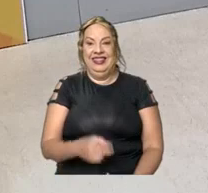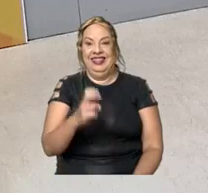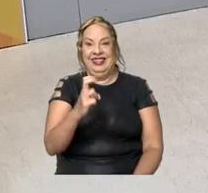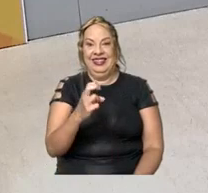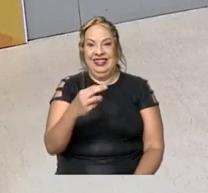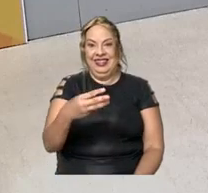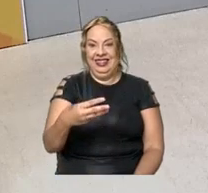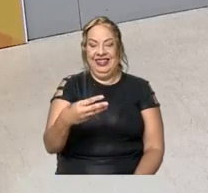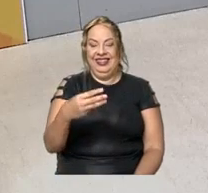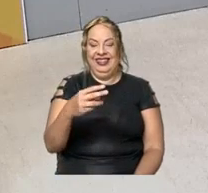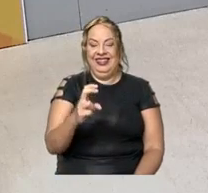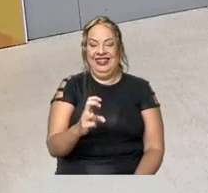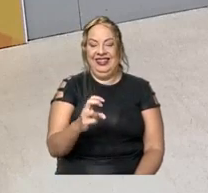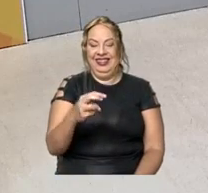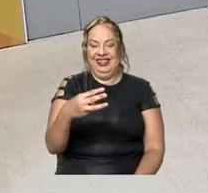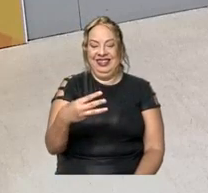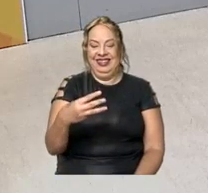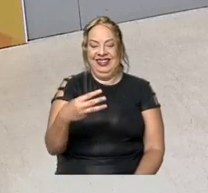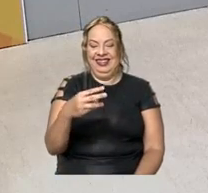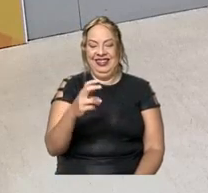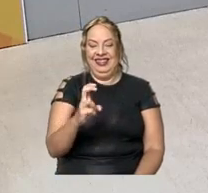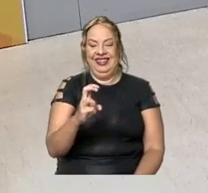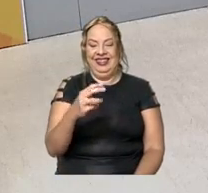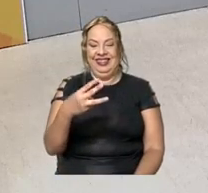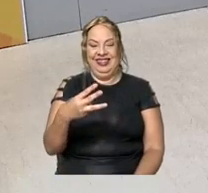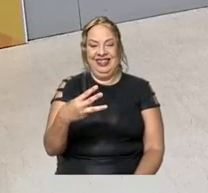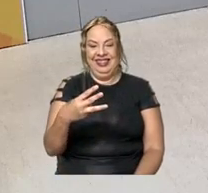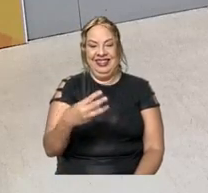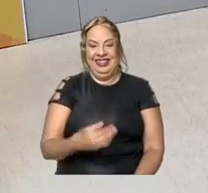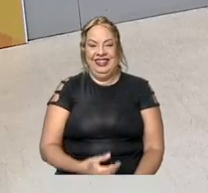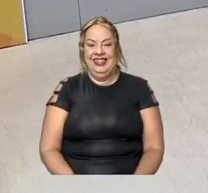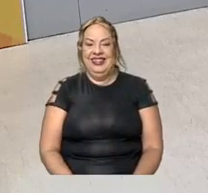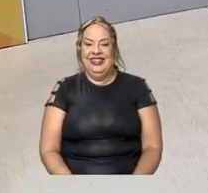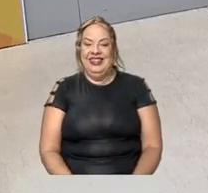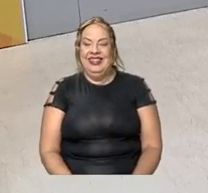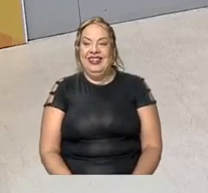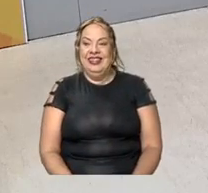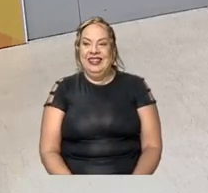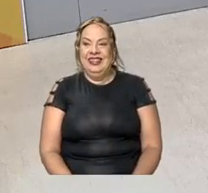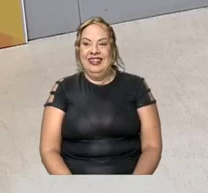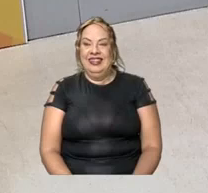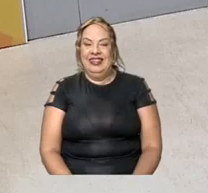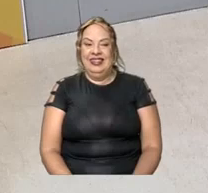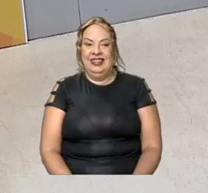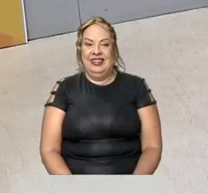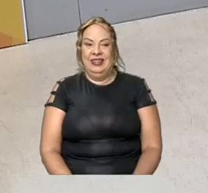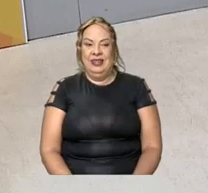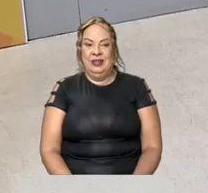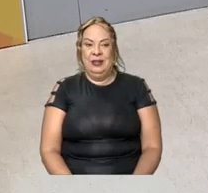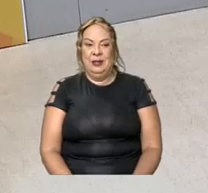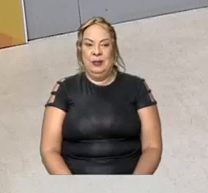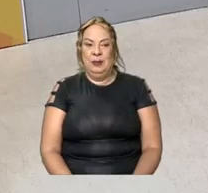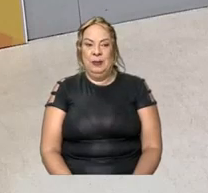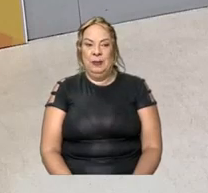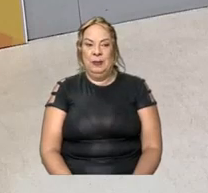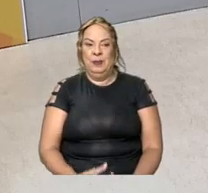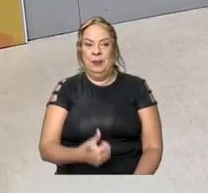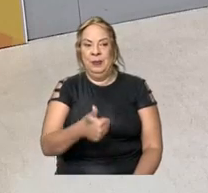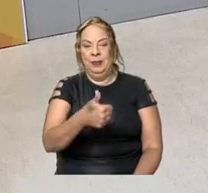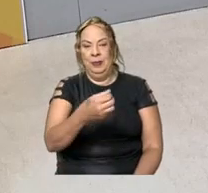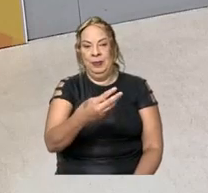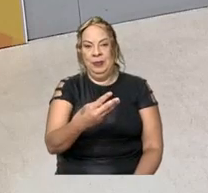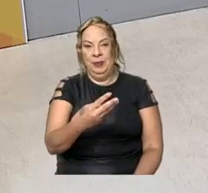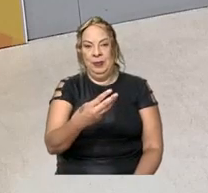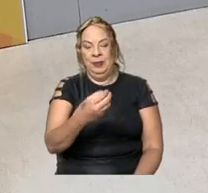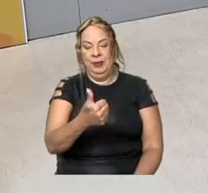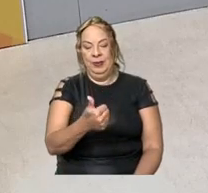e 53 agora, 53, pode marcar, 53 e 56, e agora 13,